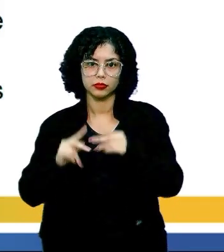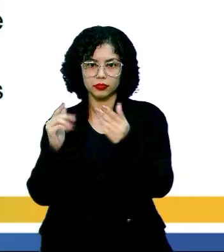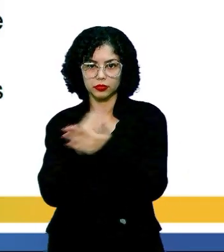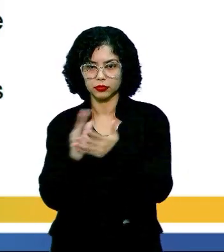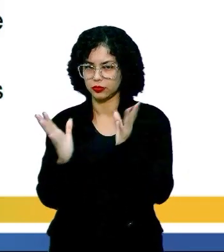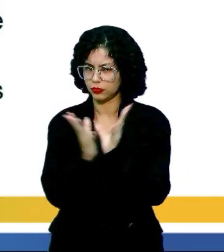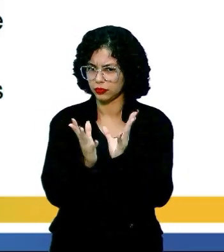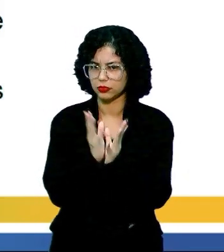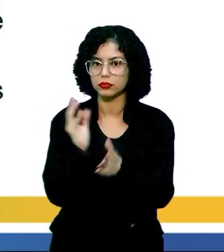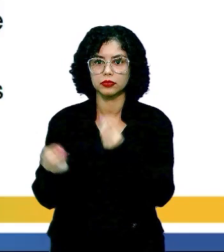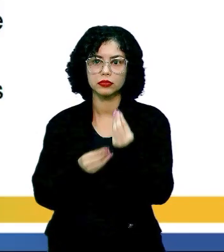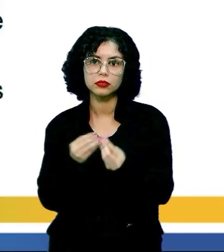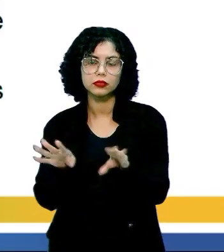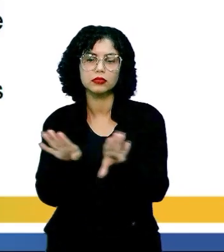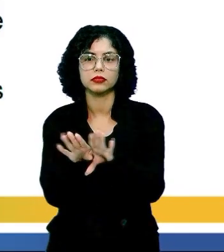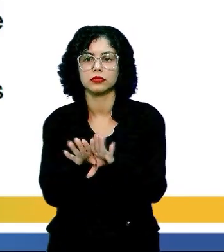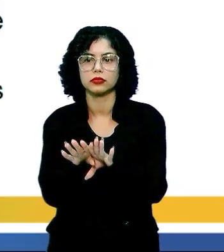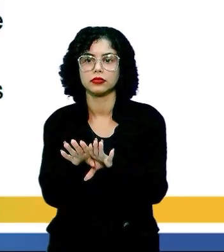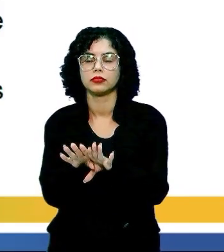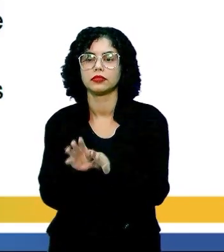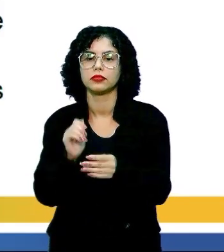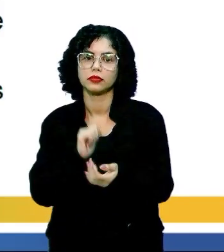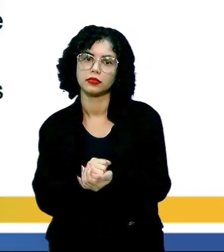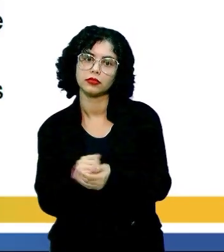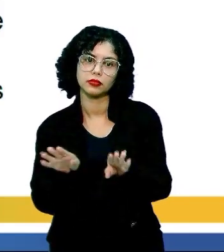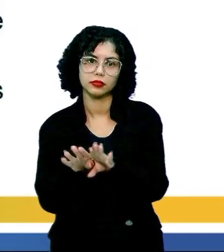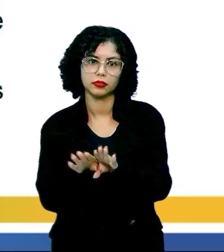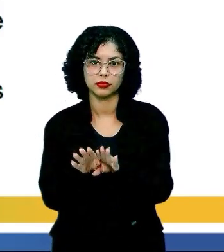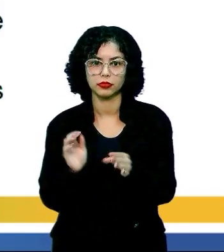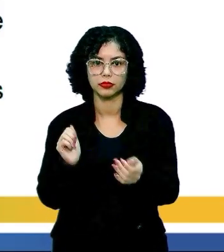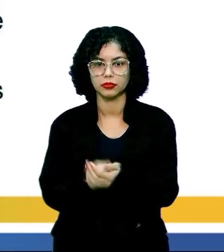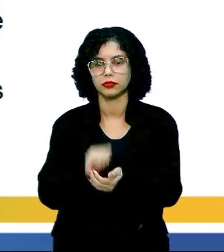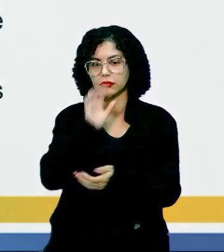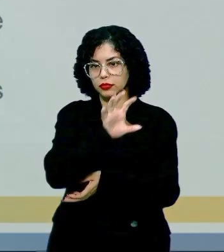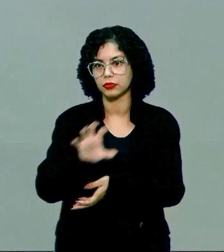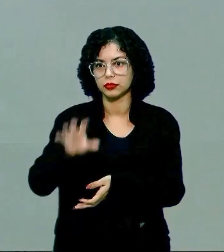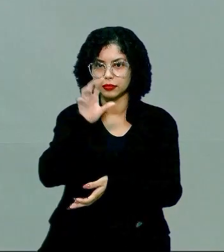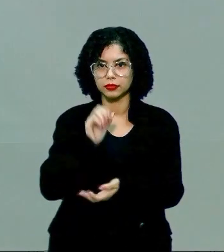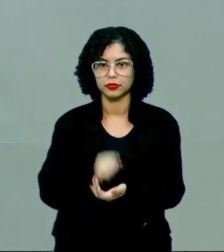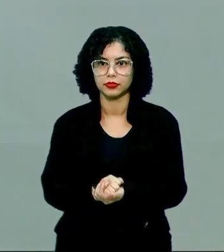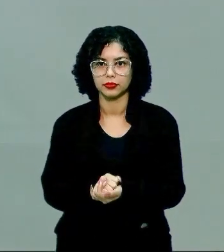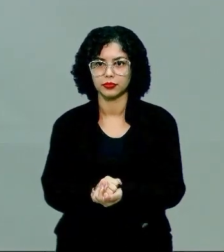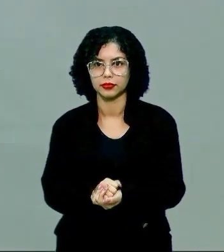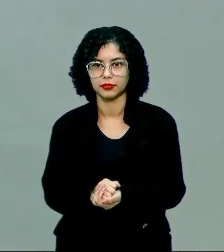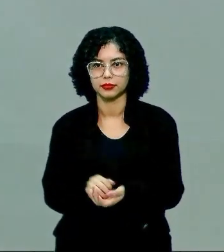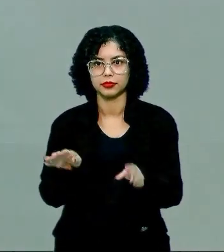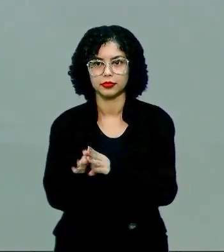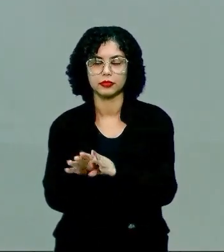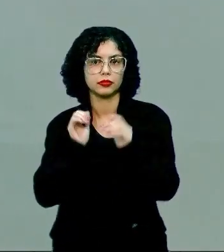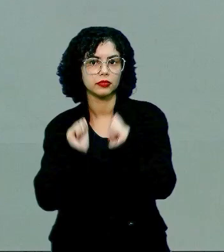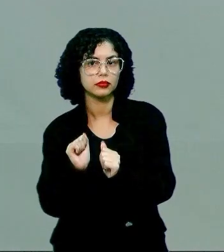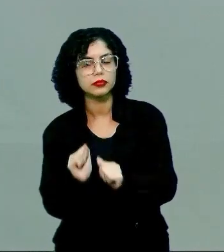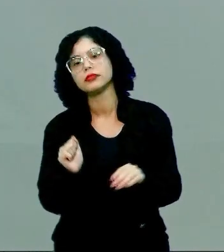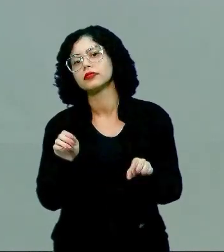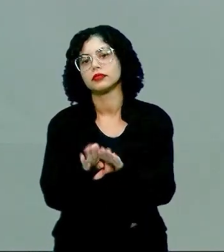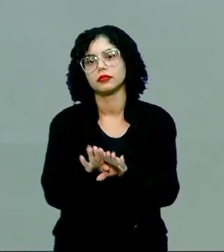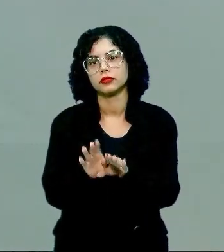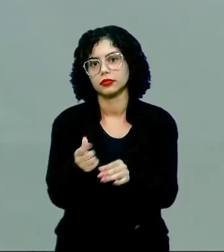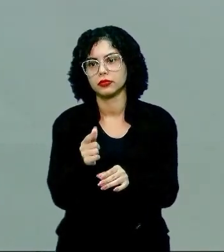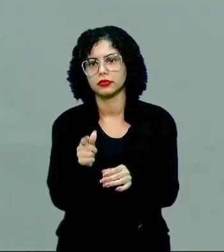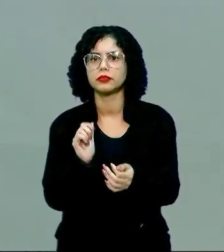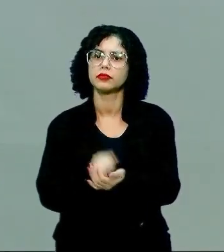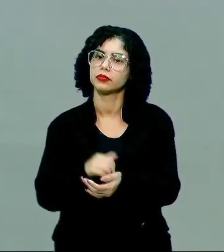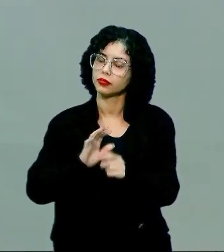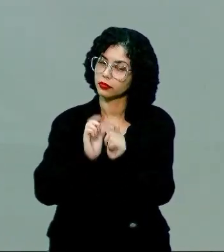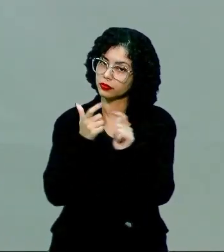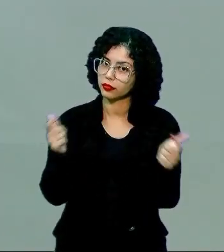praticados algumas comunidades segundo as suas características sociais e regionais Olha a gente pode pensar de uma forma um